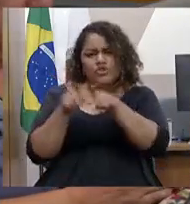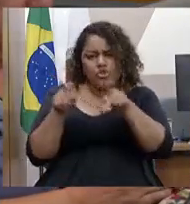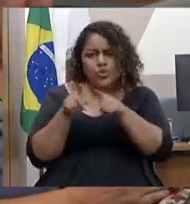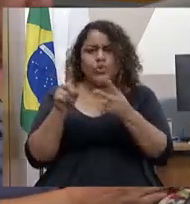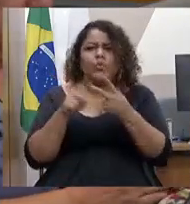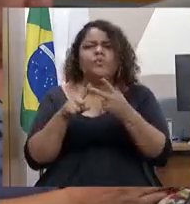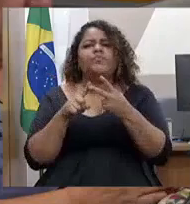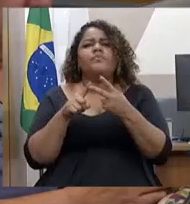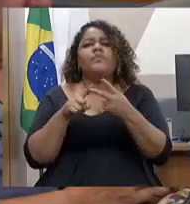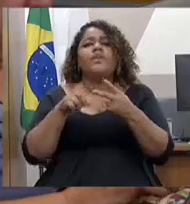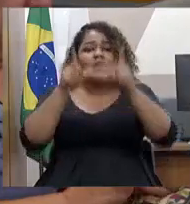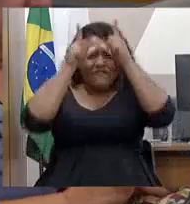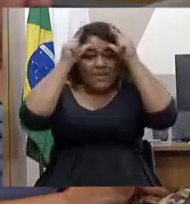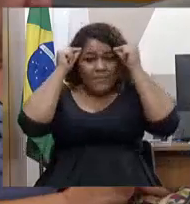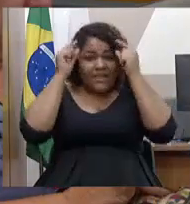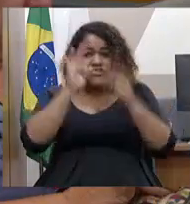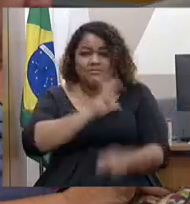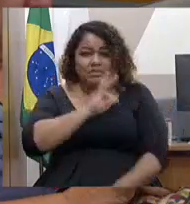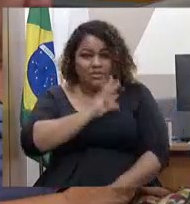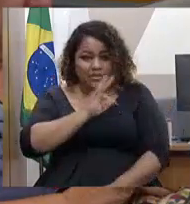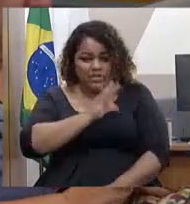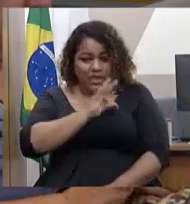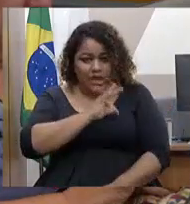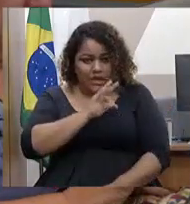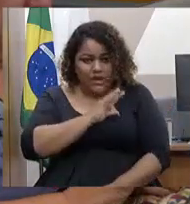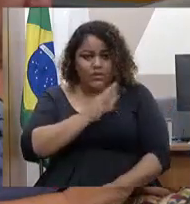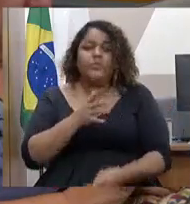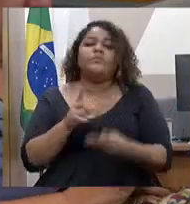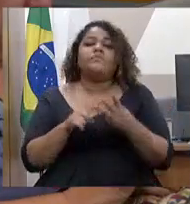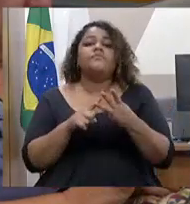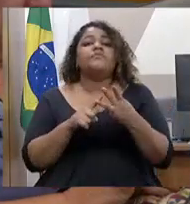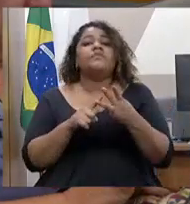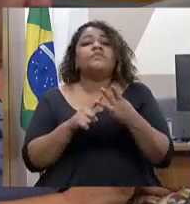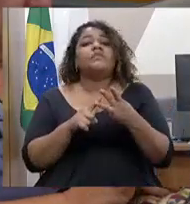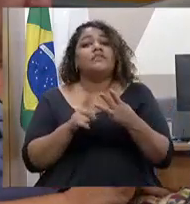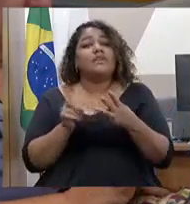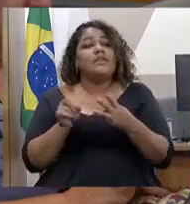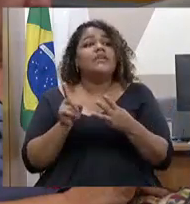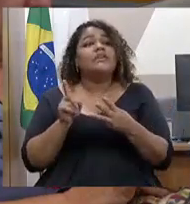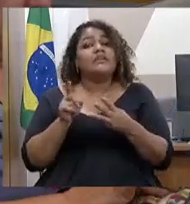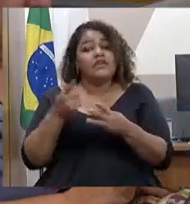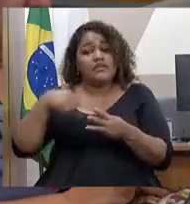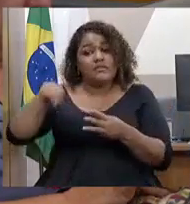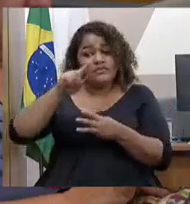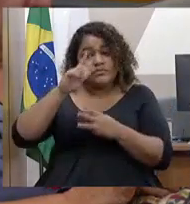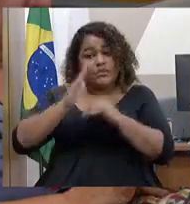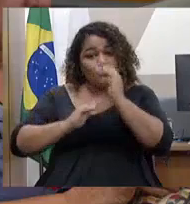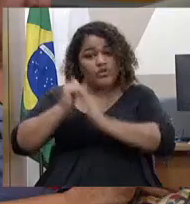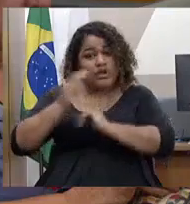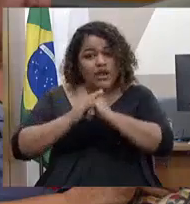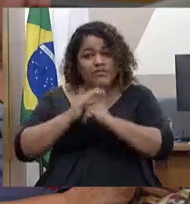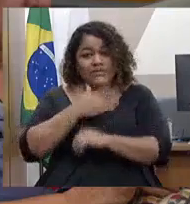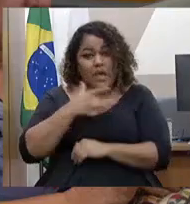de saúde Sou técnico de enfermagem todos vocês sabem o quanto que essa esses profissionais da Saúde trabalhou na época da pandemia nós não